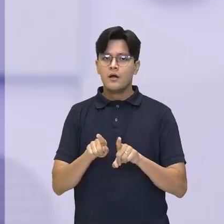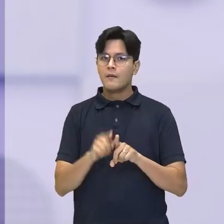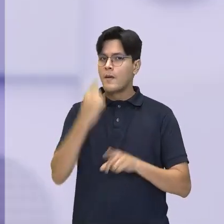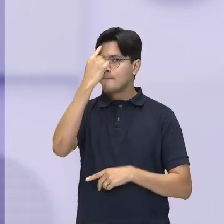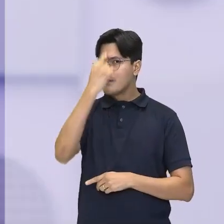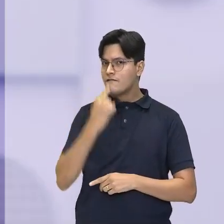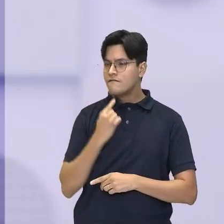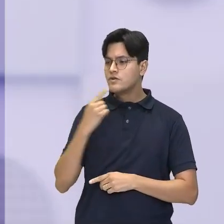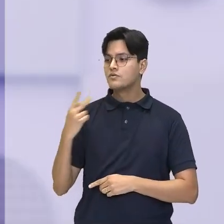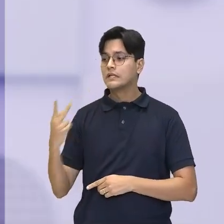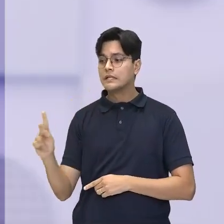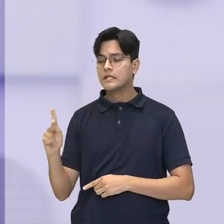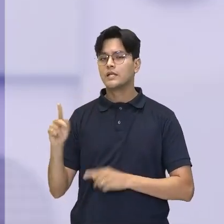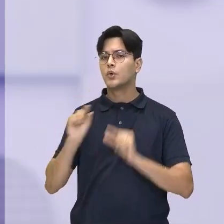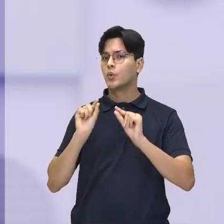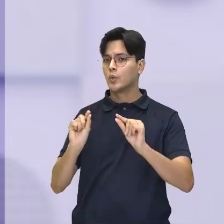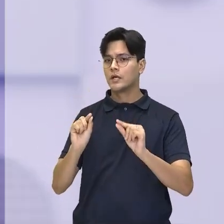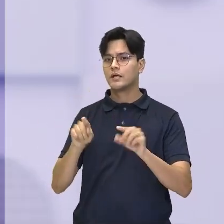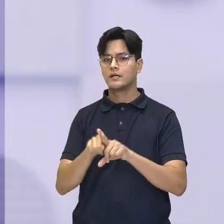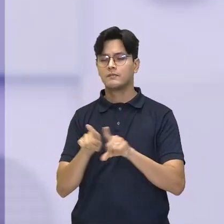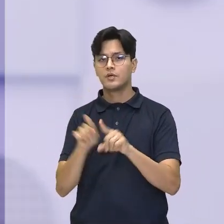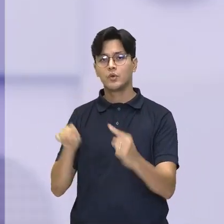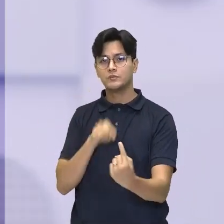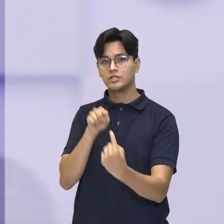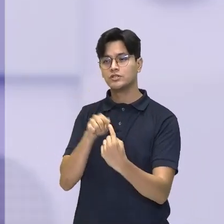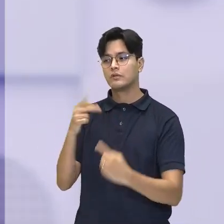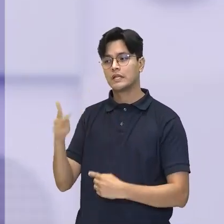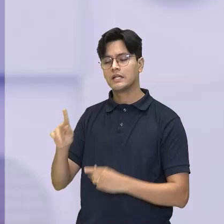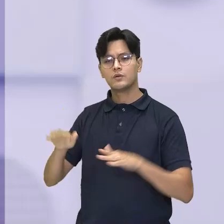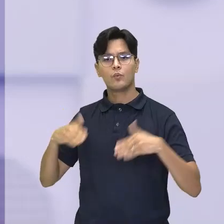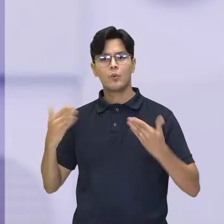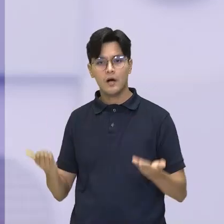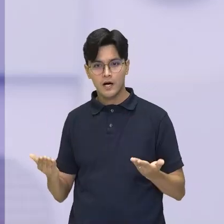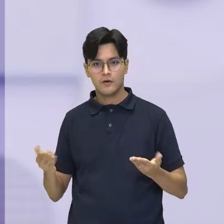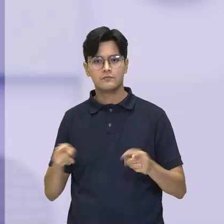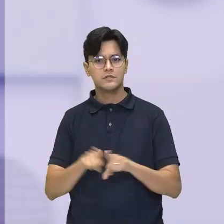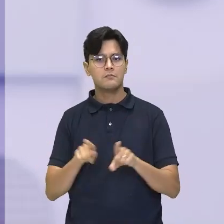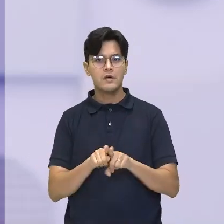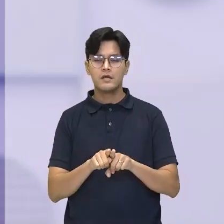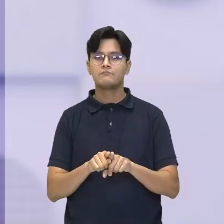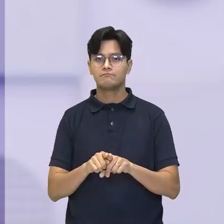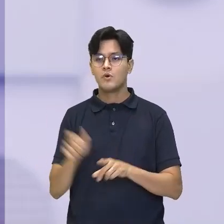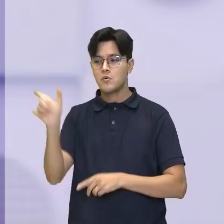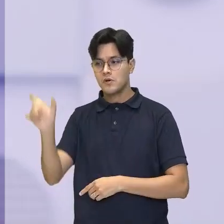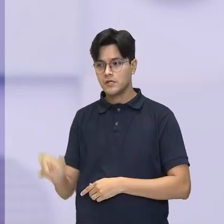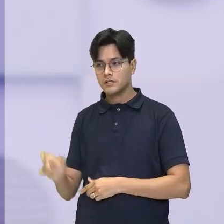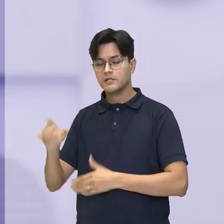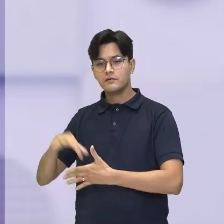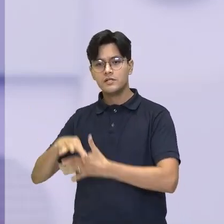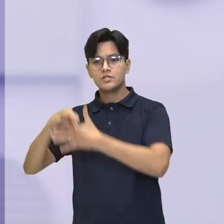sua finalidade, como a liderança religiosa deve se portar nesse mundo